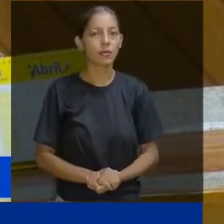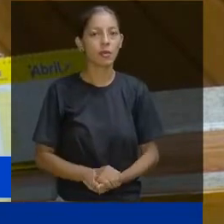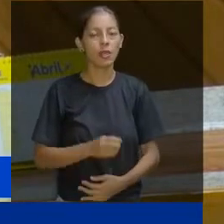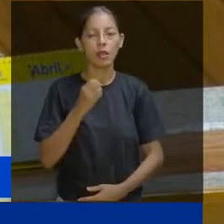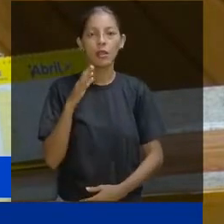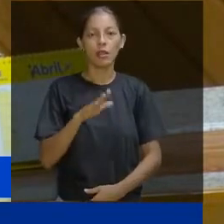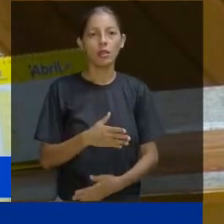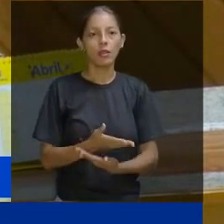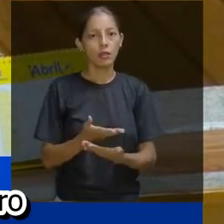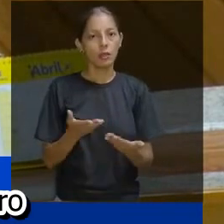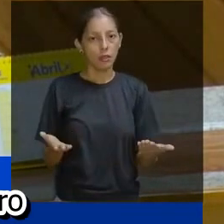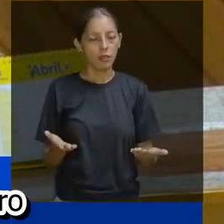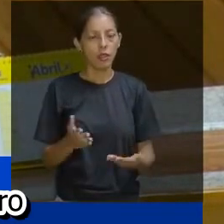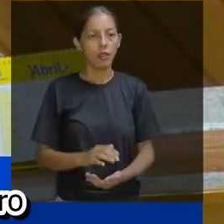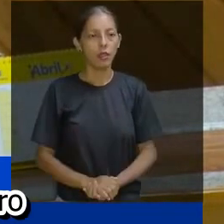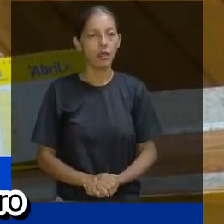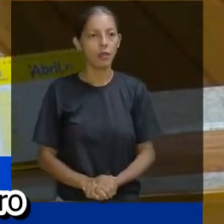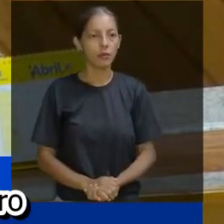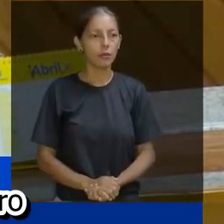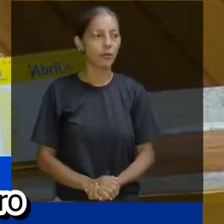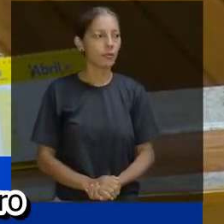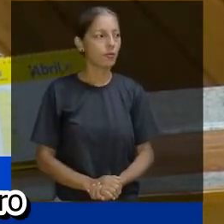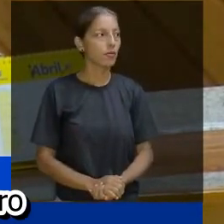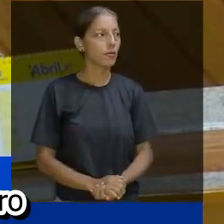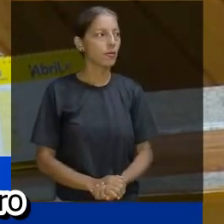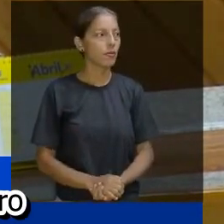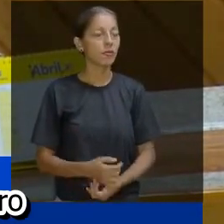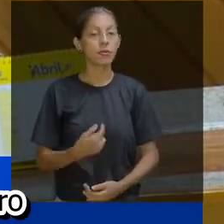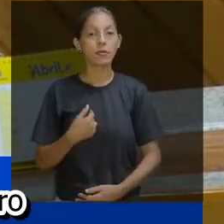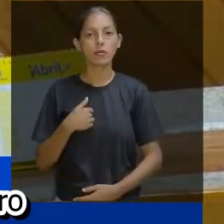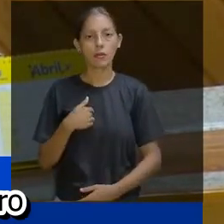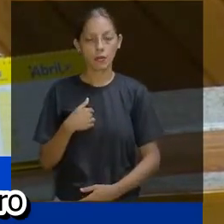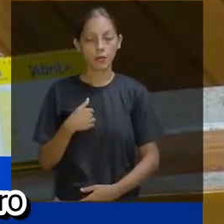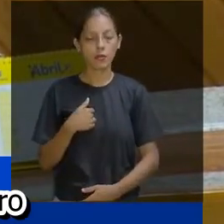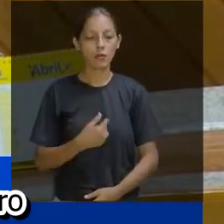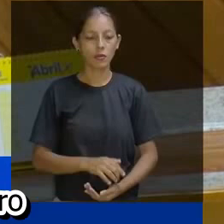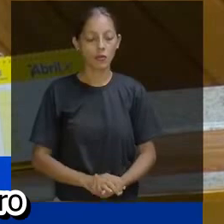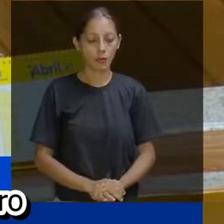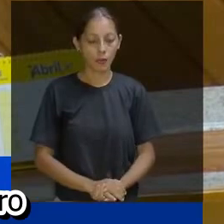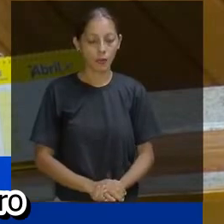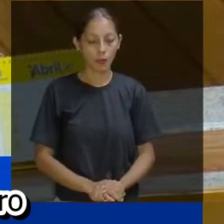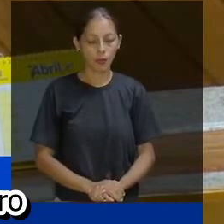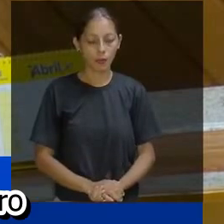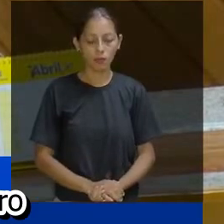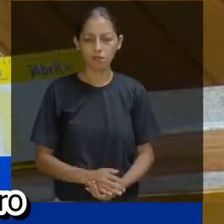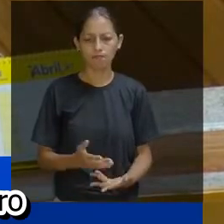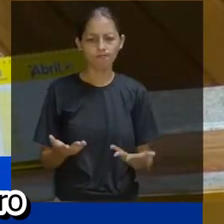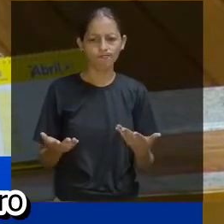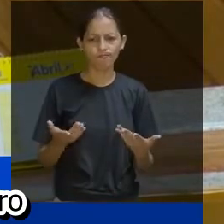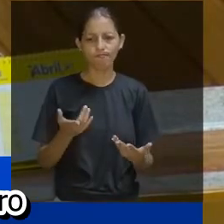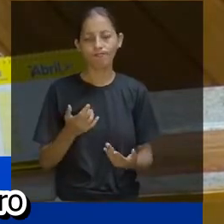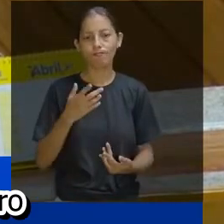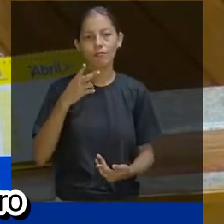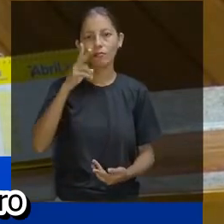nos acompanham. Presidente, eu confesso que não lembro